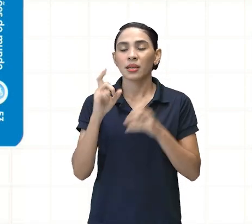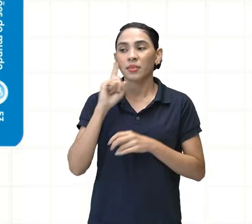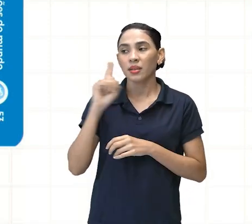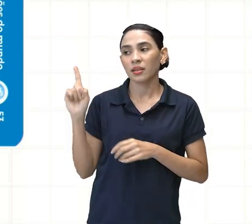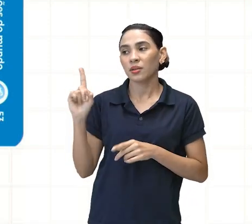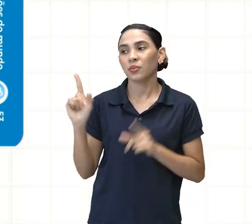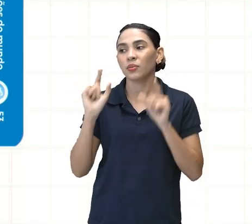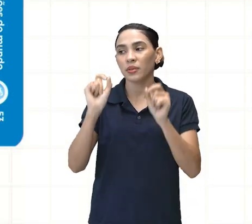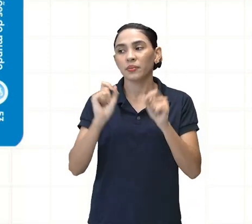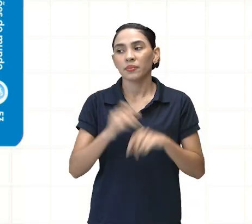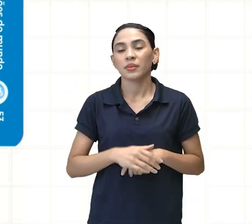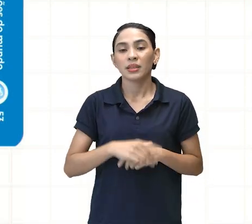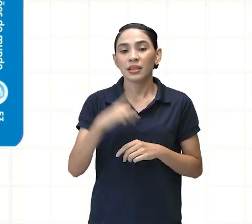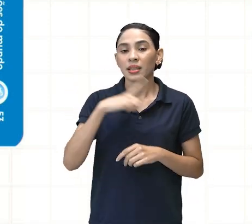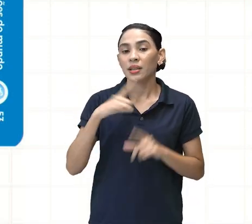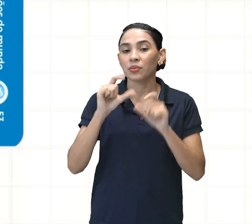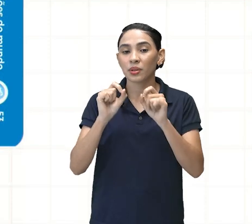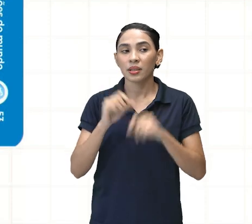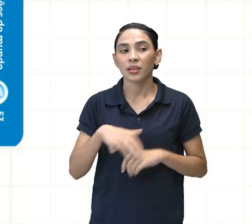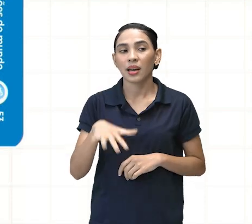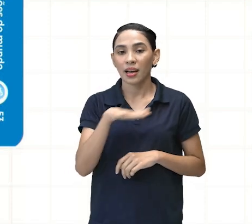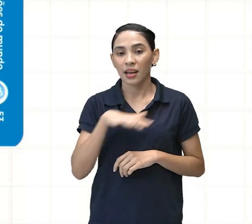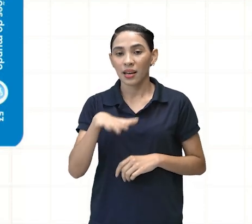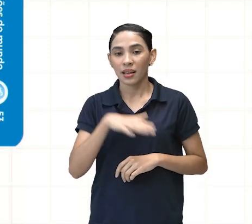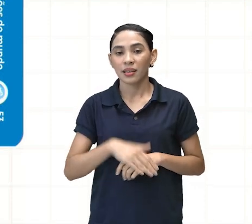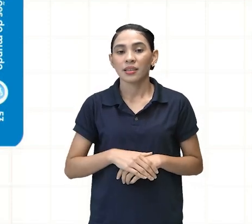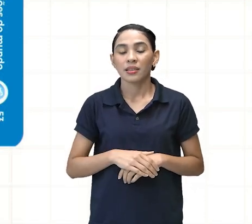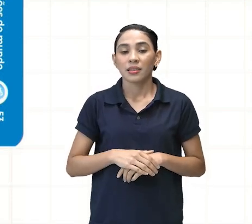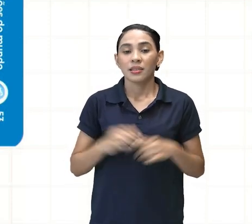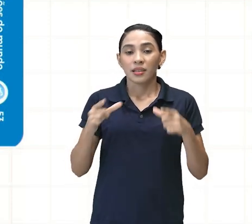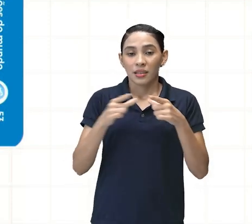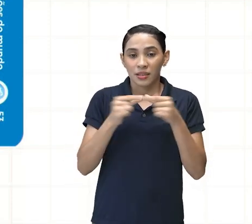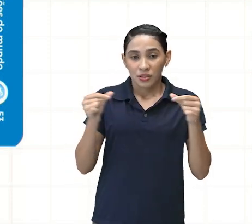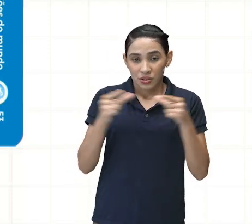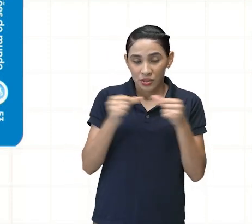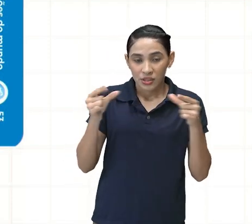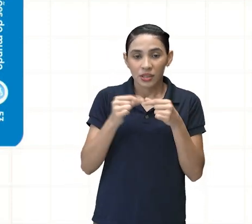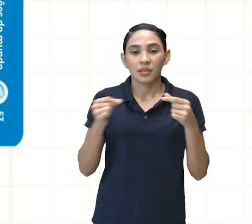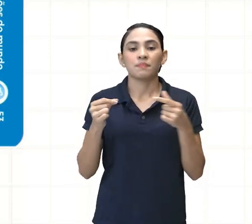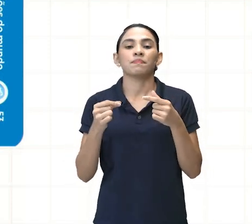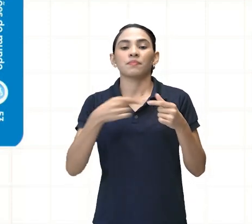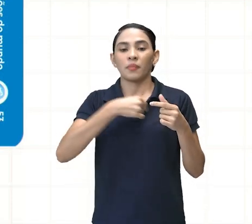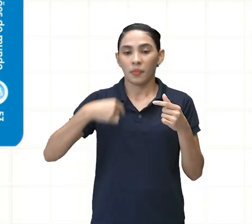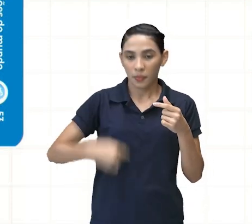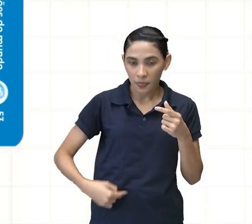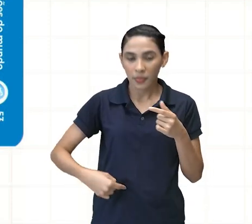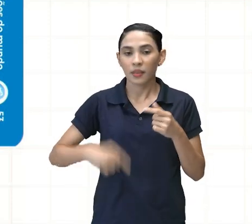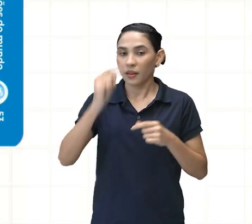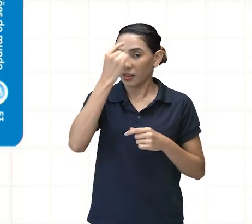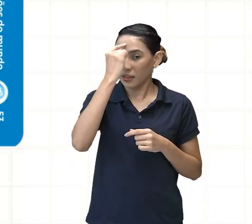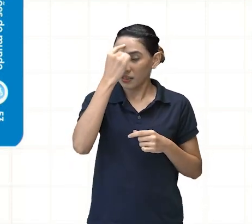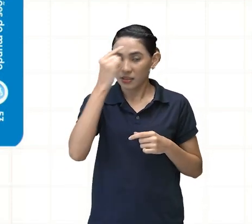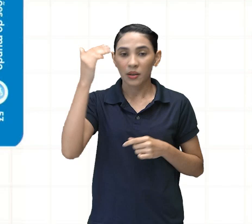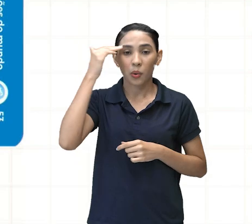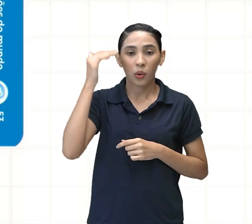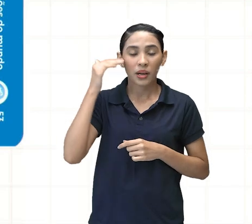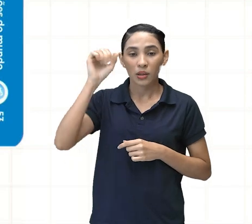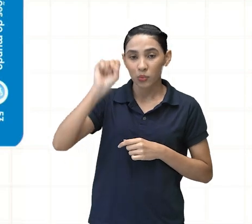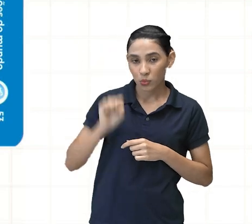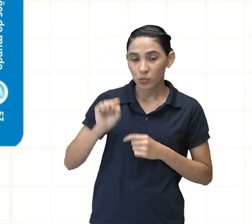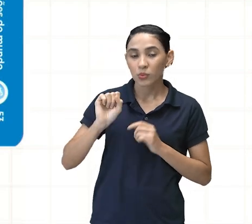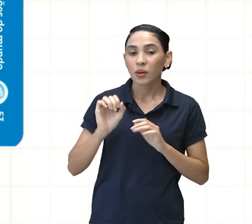aqui, tá, que tem a parte da China, do Japão, da Índia e da Coreia do